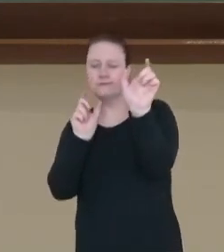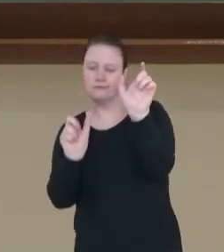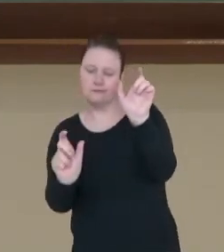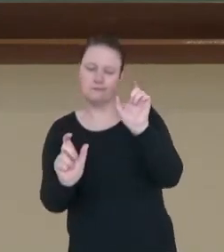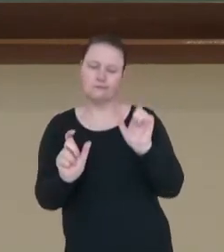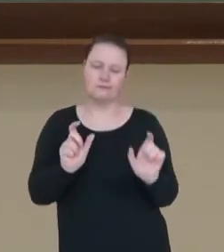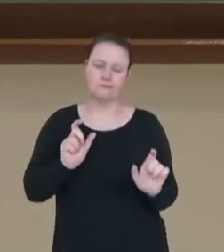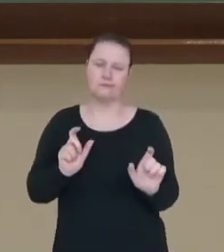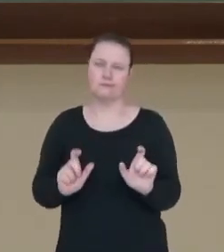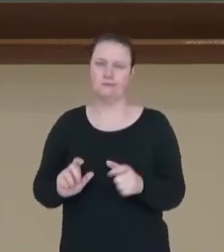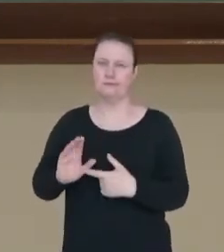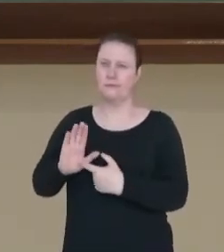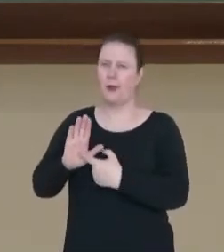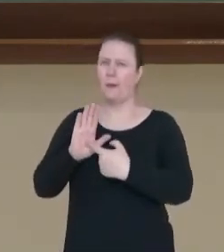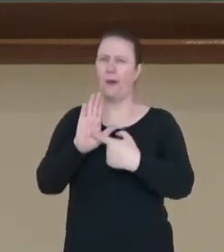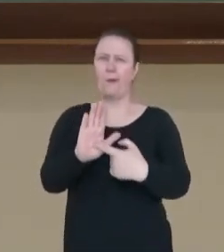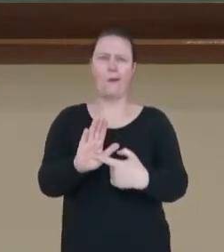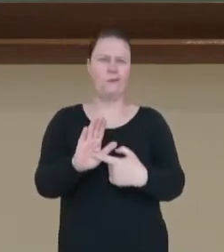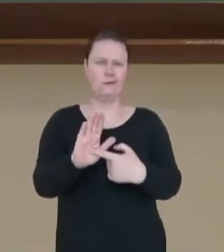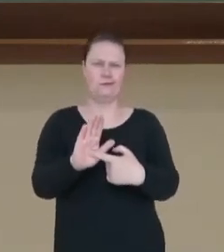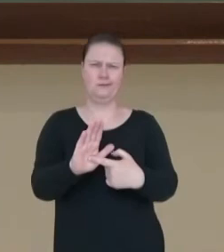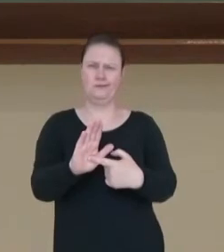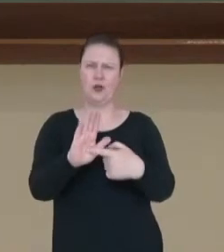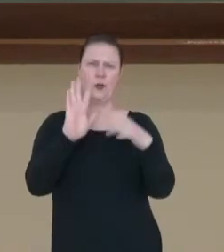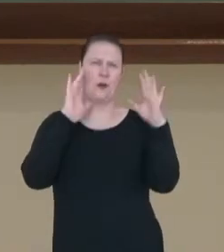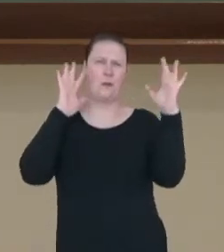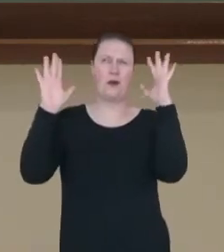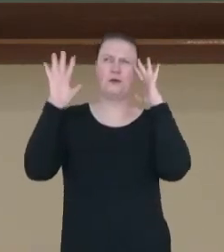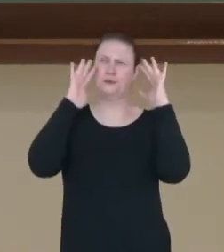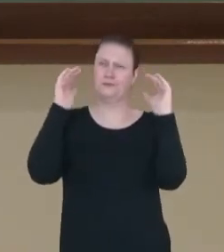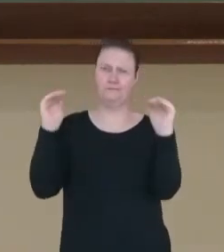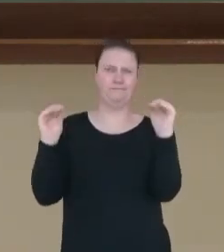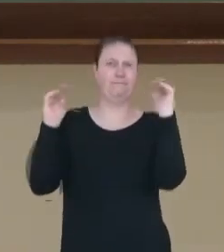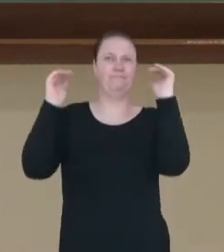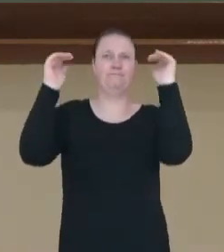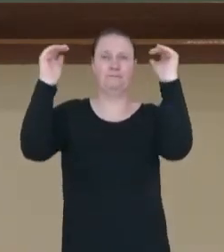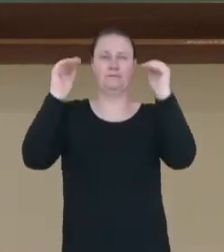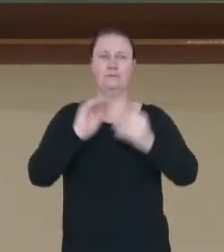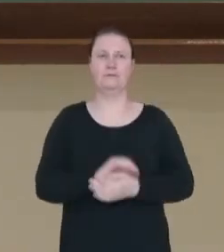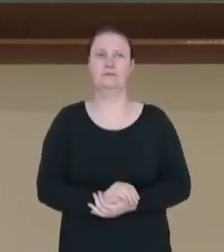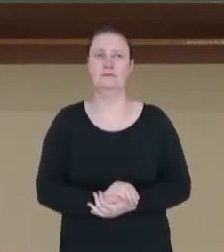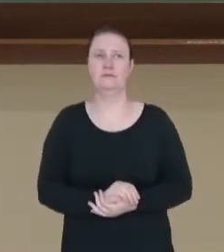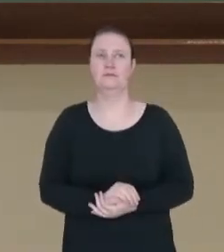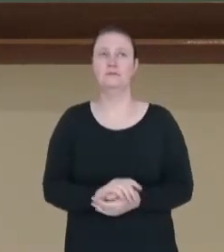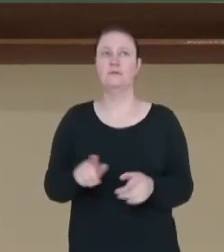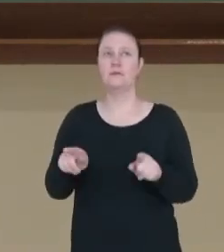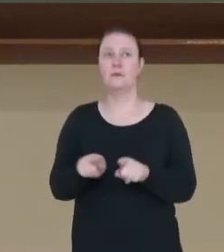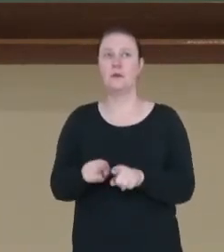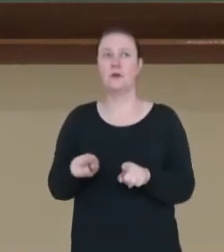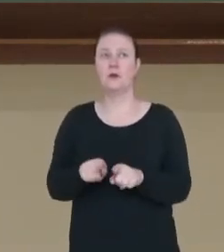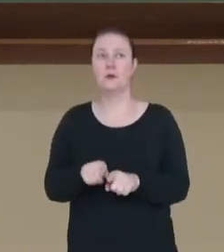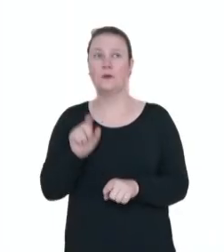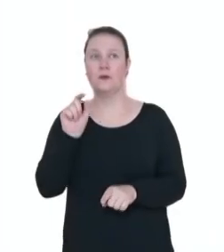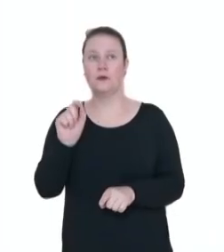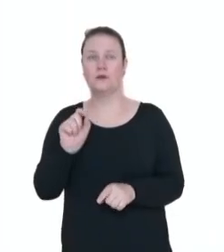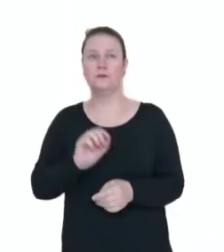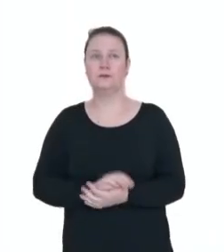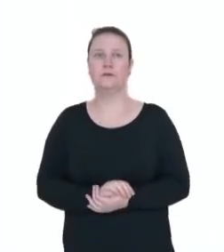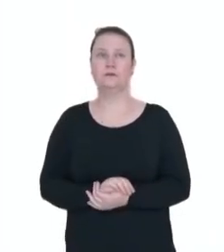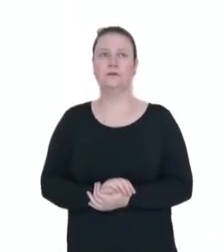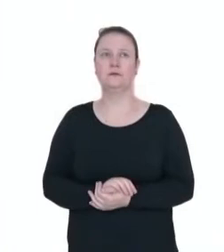essa tendência surreal. E essa mescla, né, de características. Então,